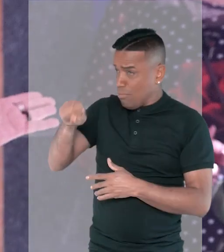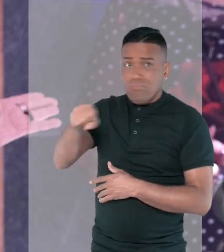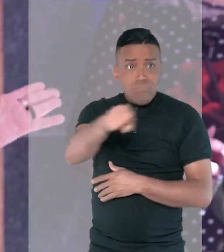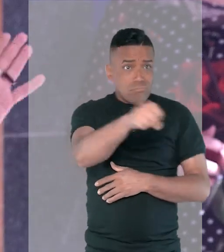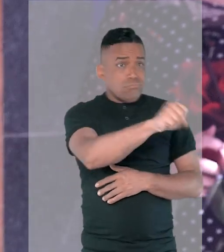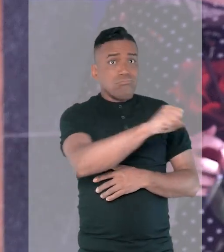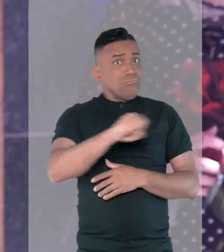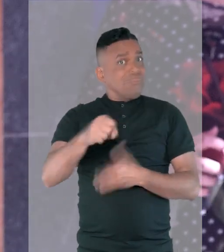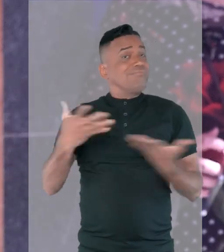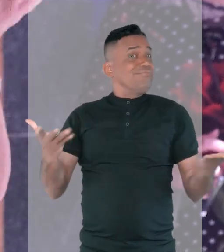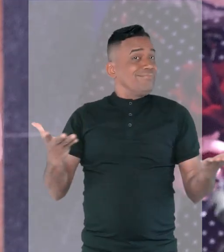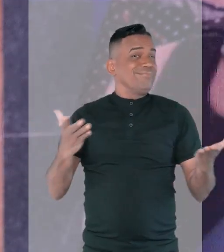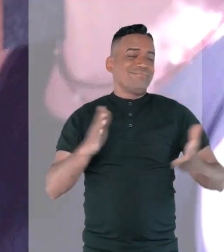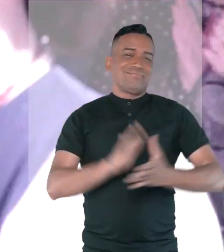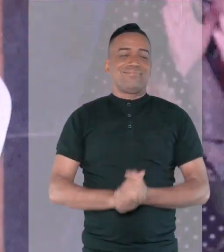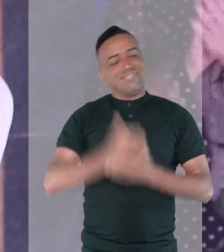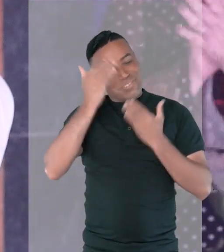foi, gente?